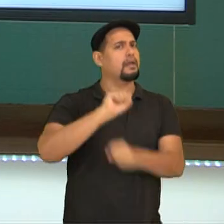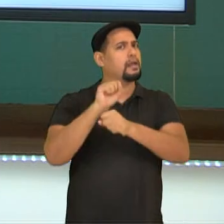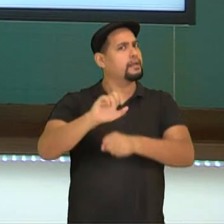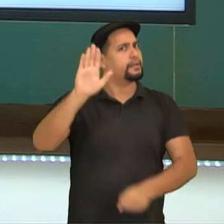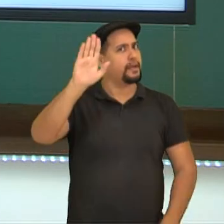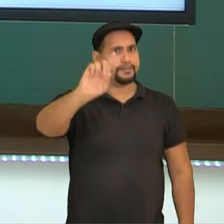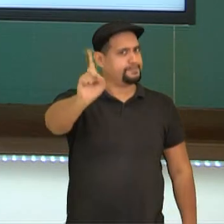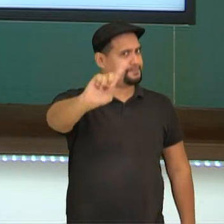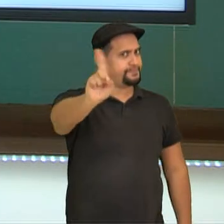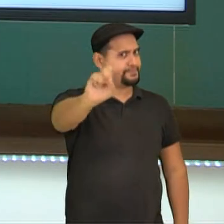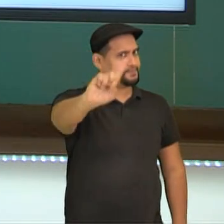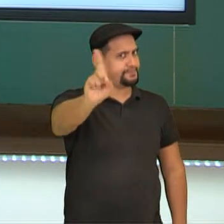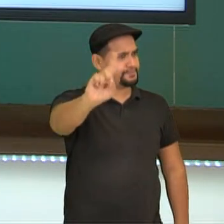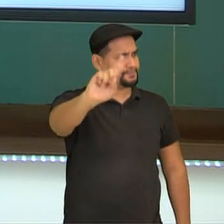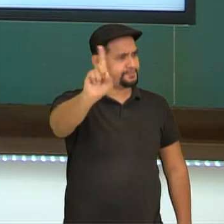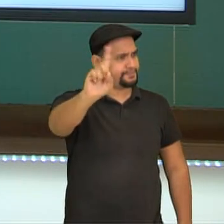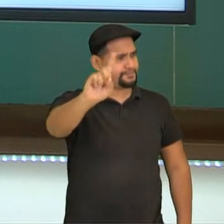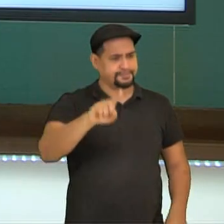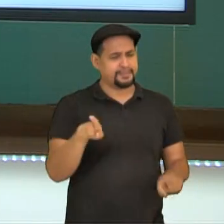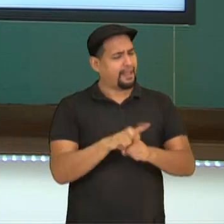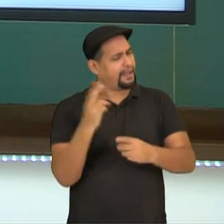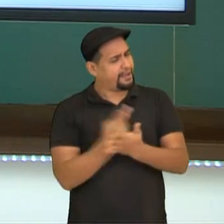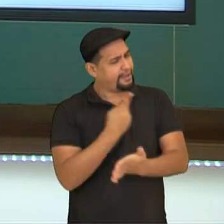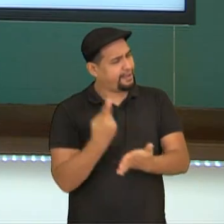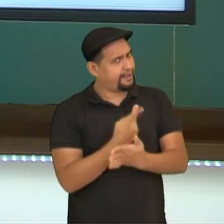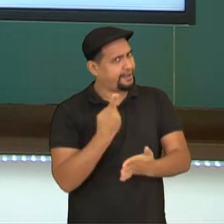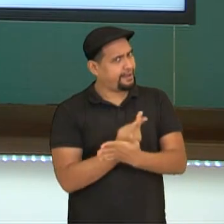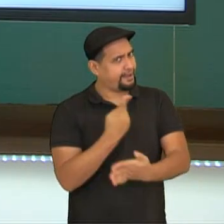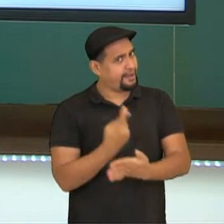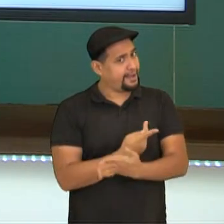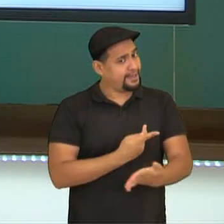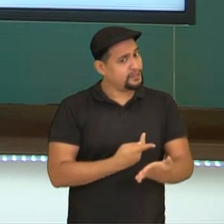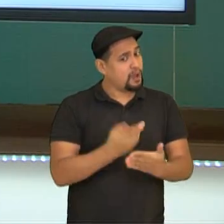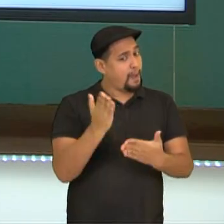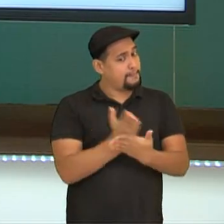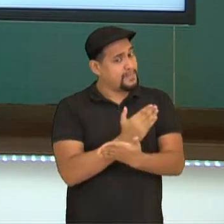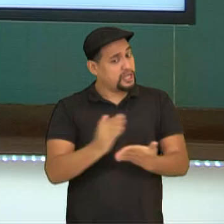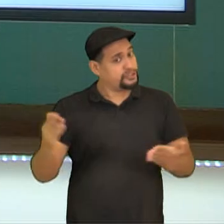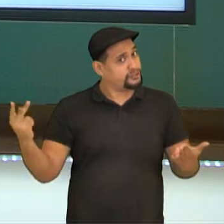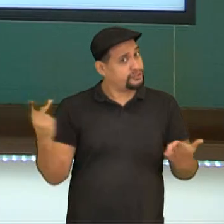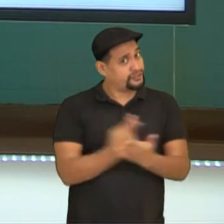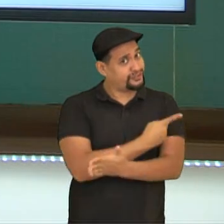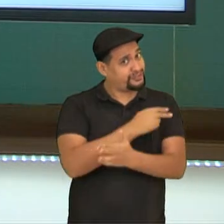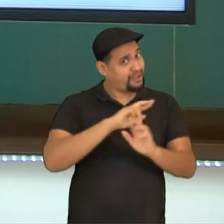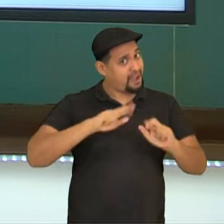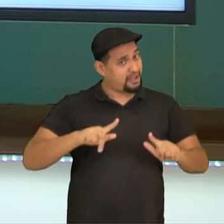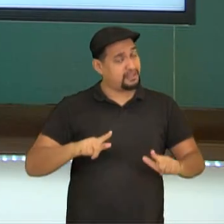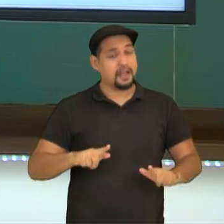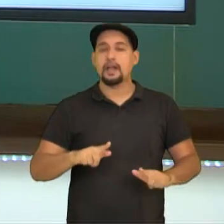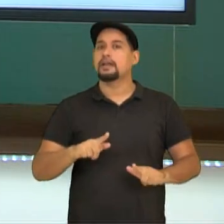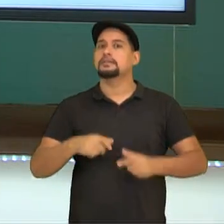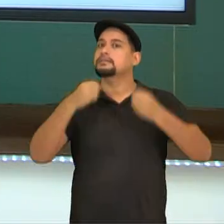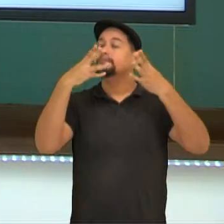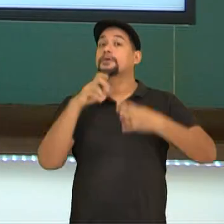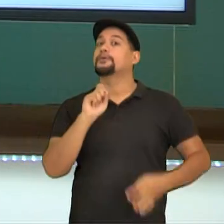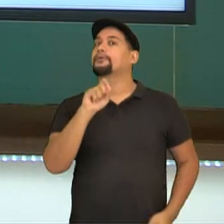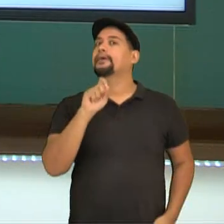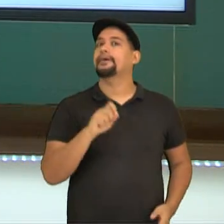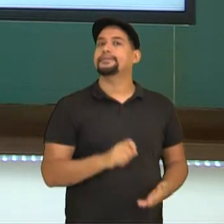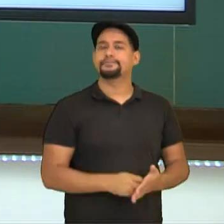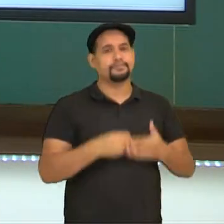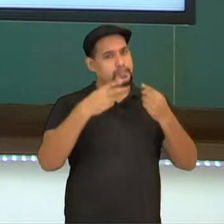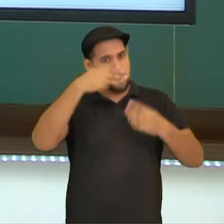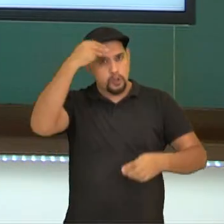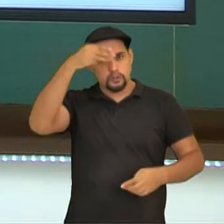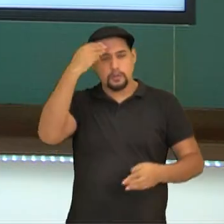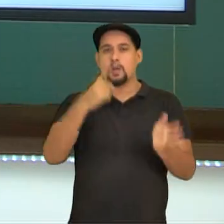aí! Tá errado! Essa partilha tá diferente. Vejam só, o que ele quis dizer foi isso. E o